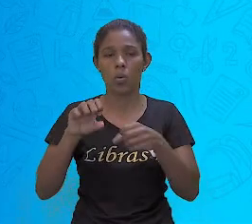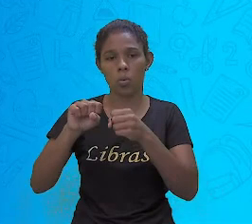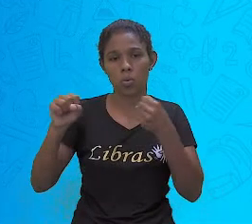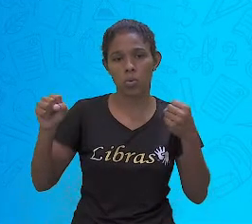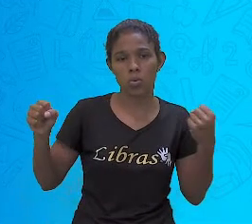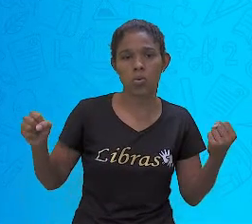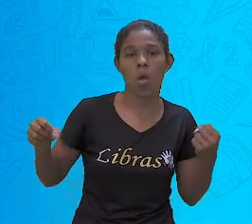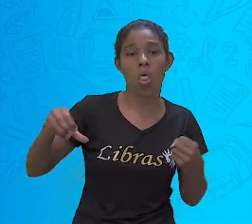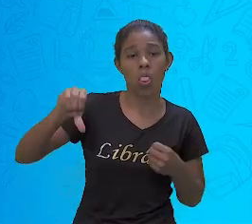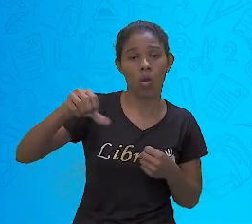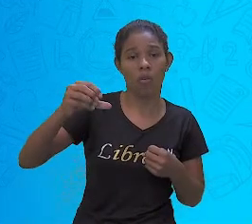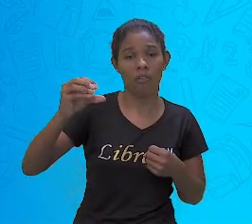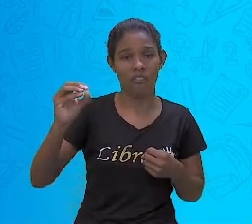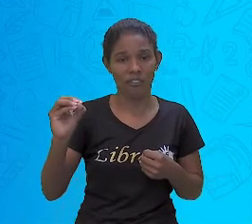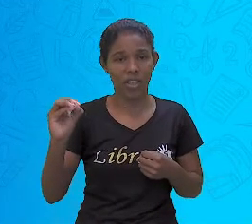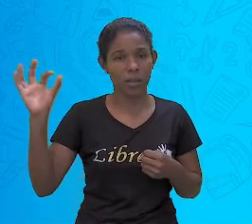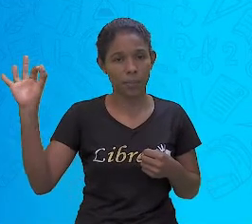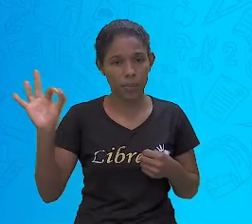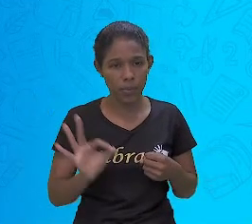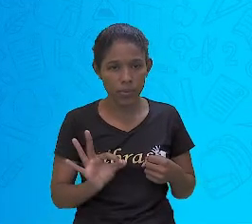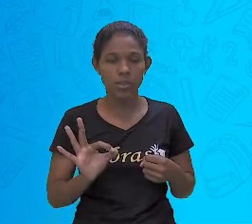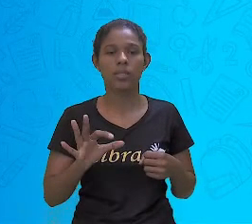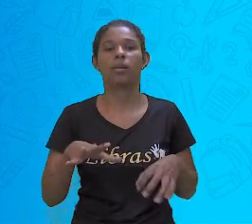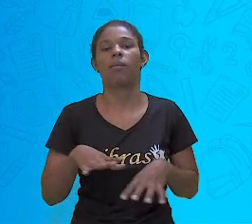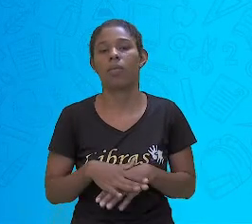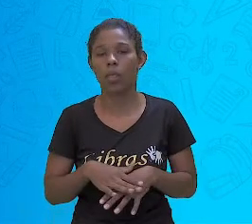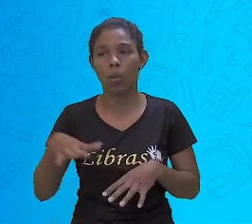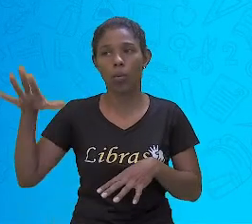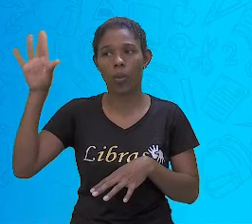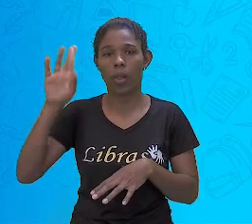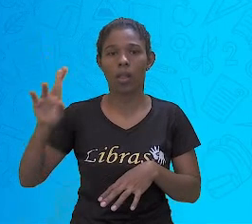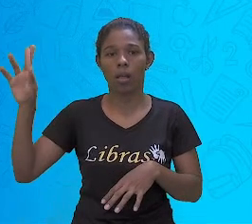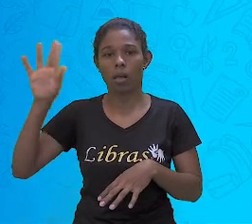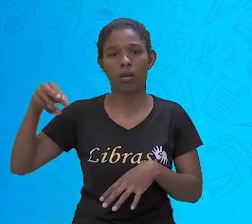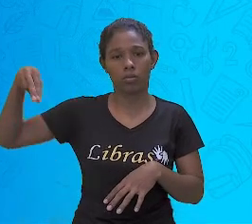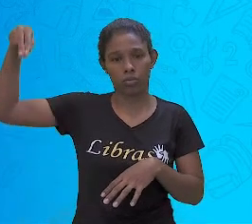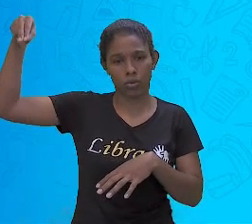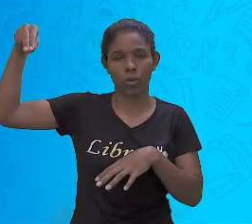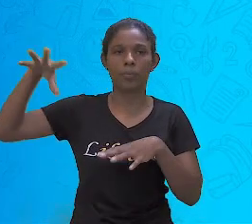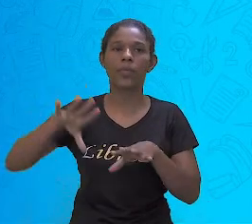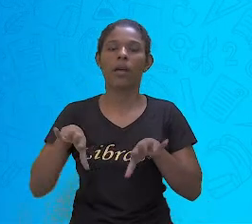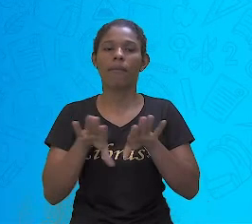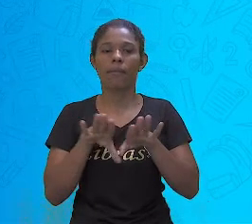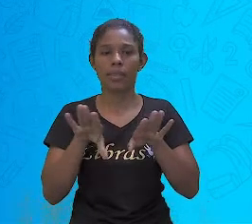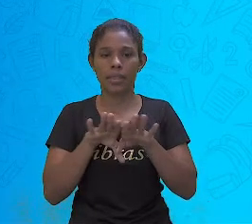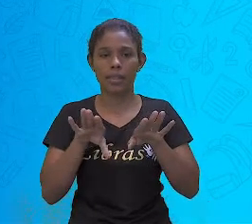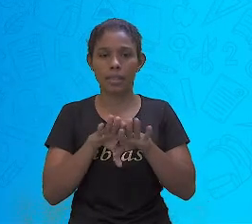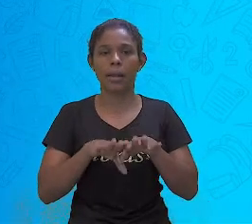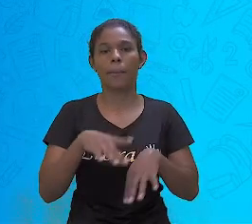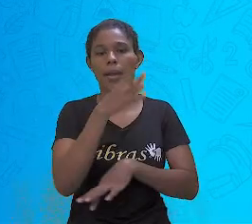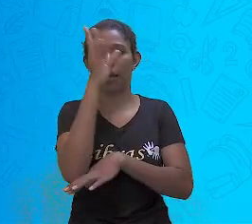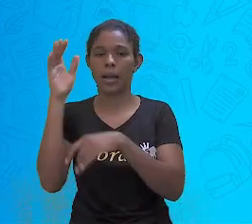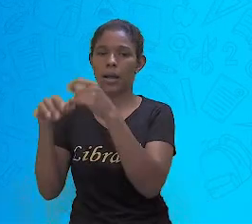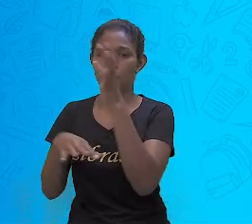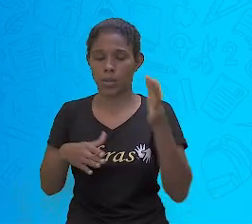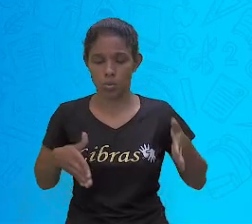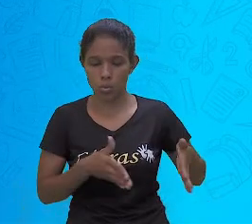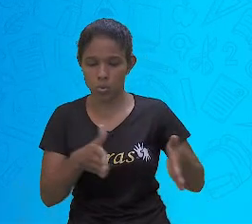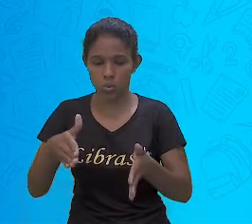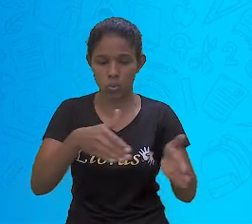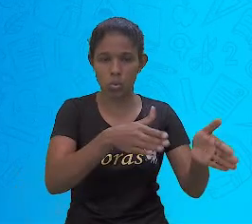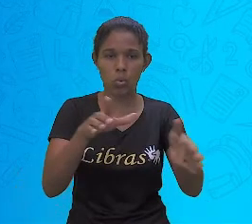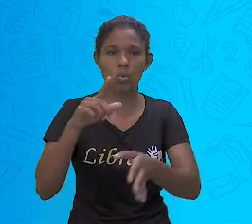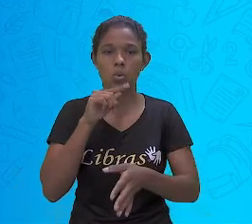do norte. Outra ostentação natural da Amazônia é que ela forma a maior bacia hidrográfica do mundo,